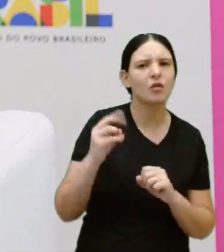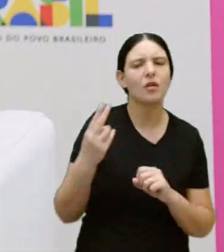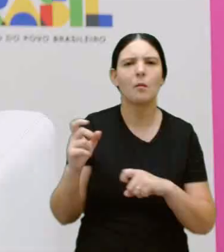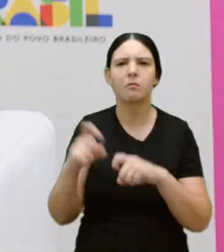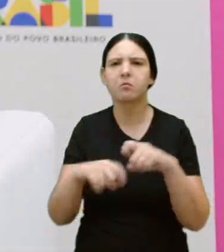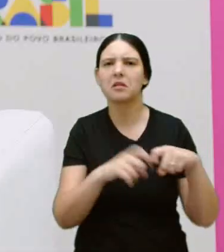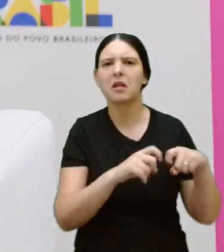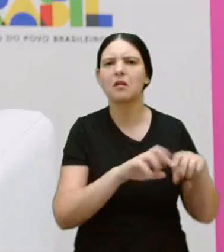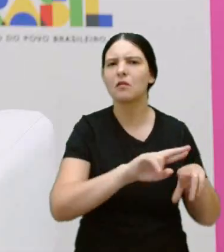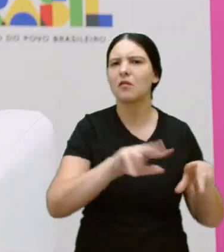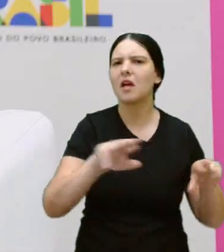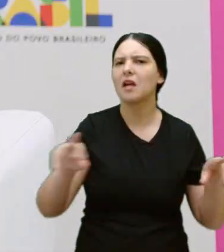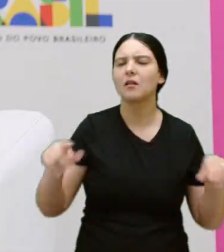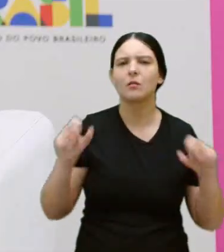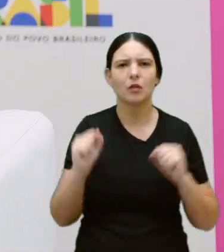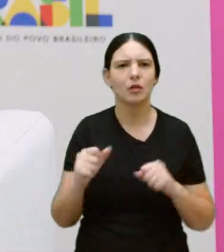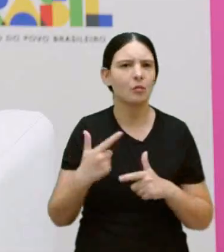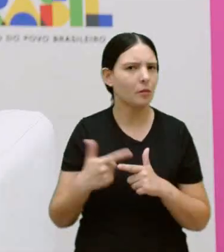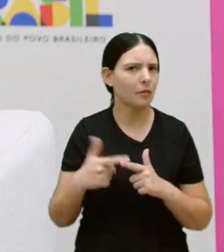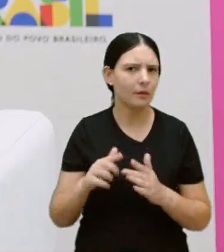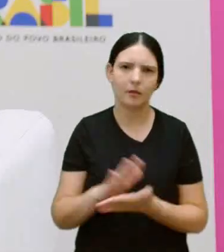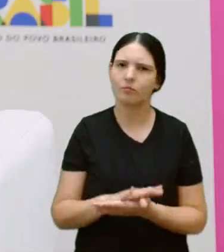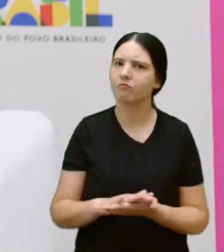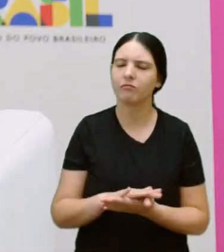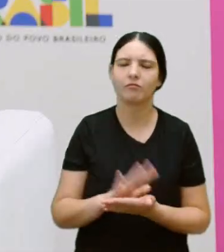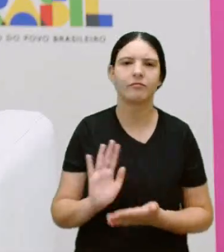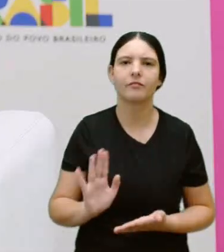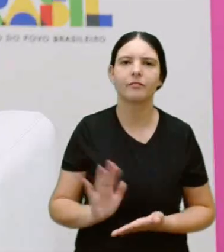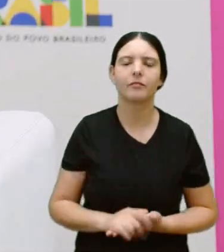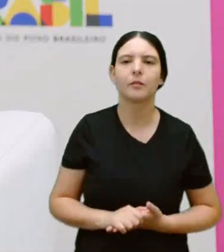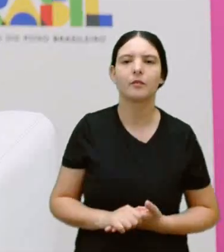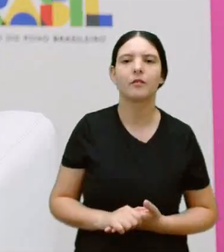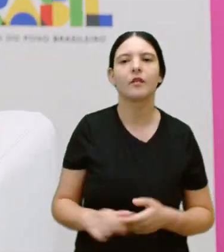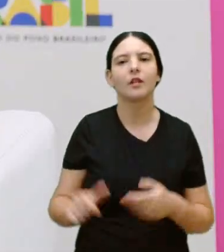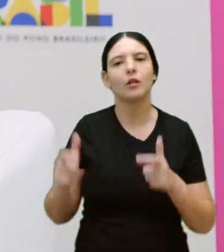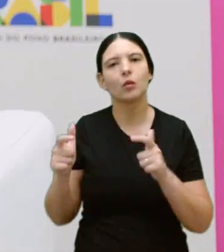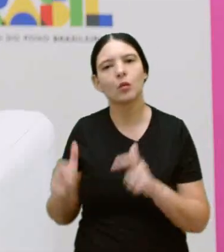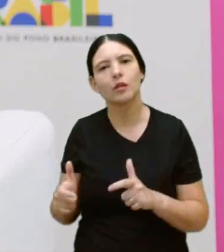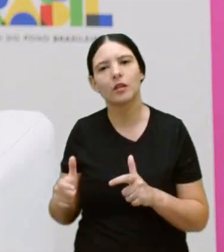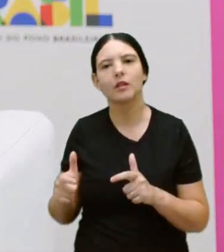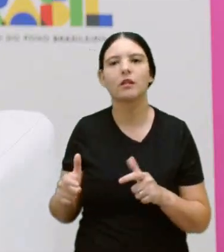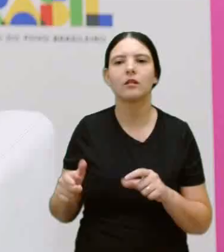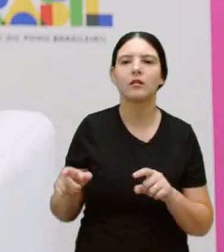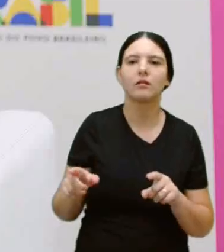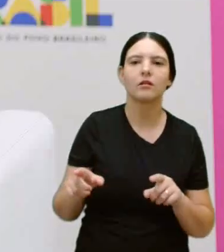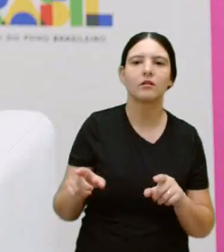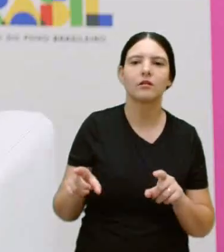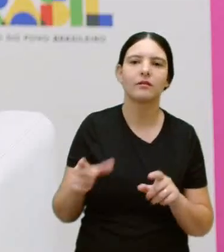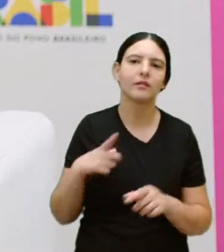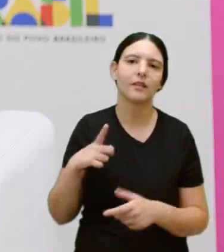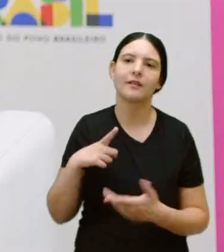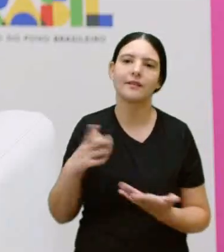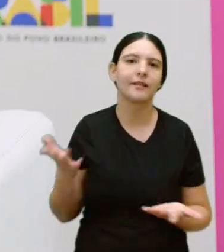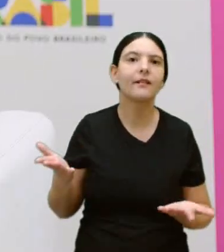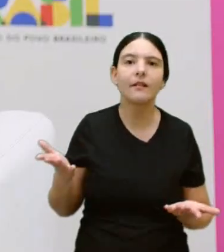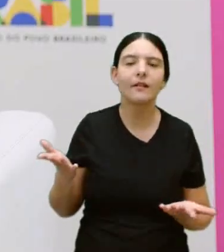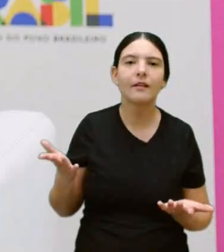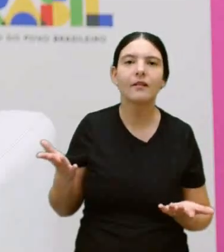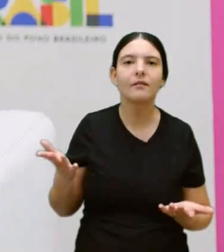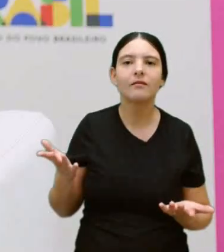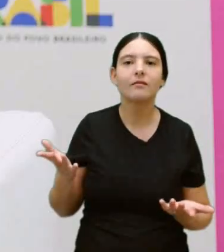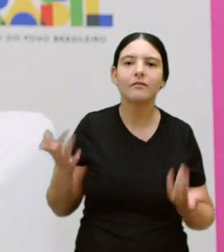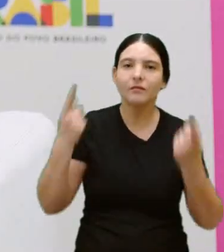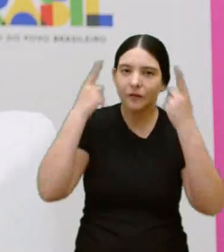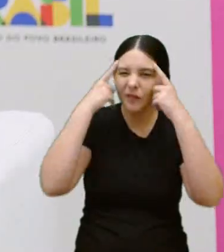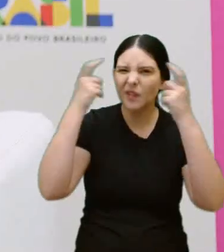não é um problema. E é um local onde você tem ali... Ninguém fica brigando